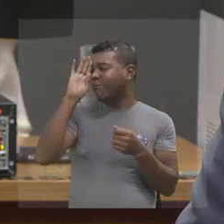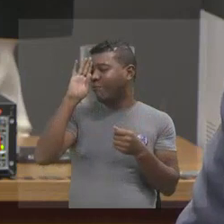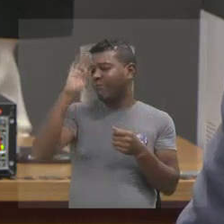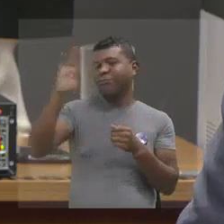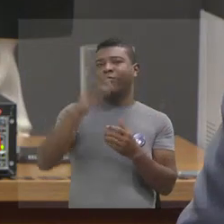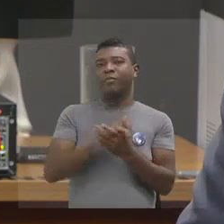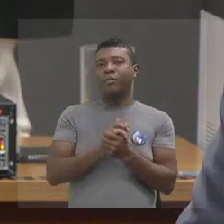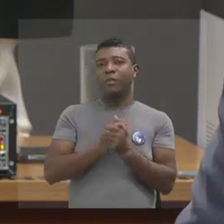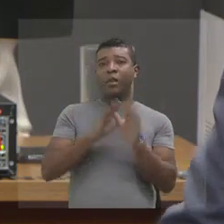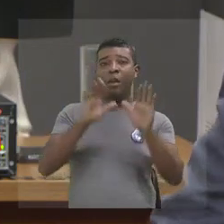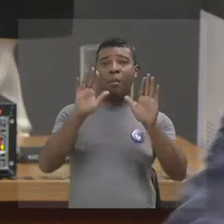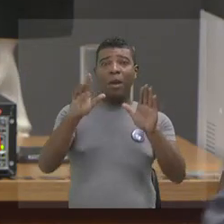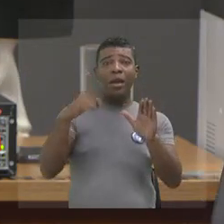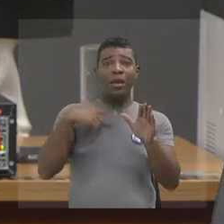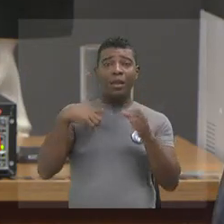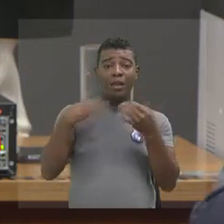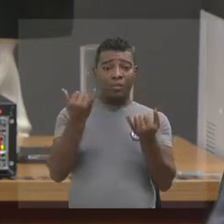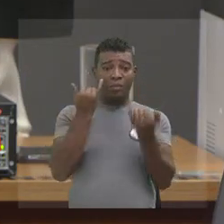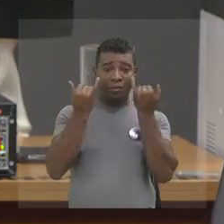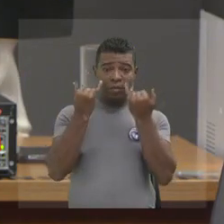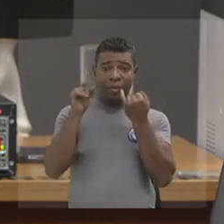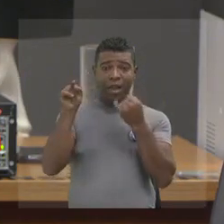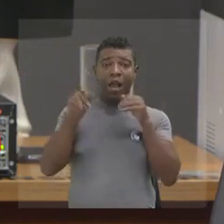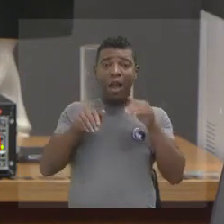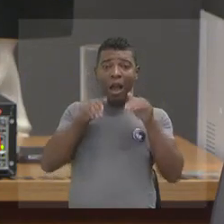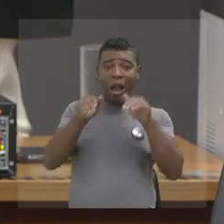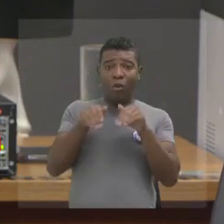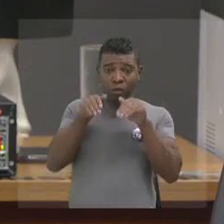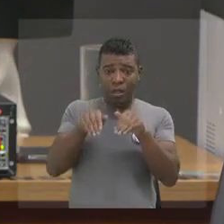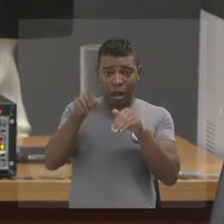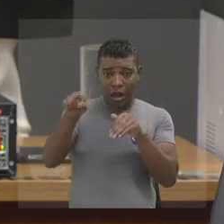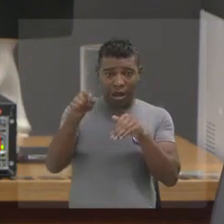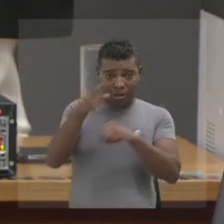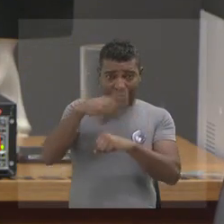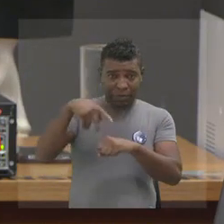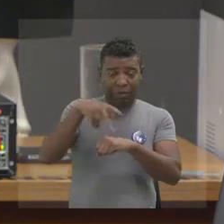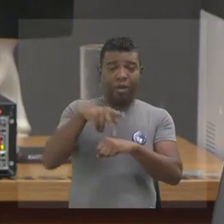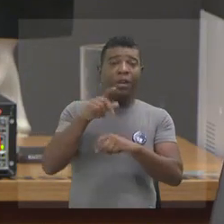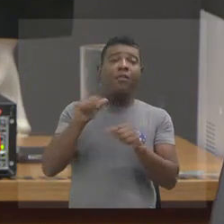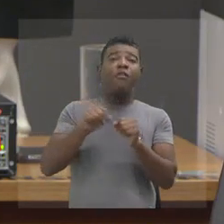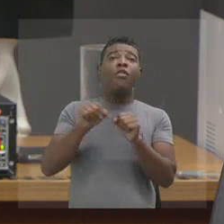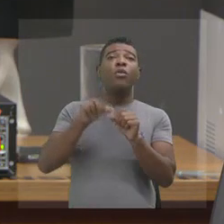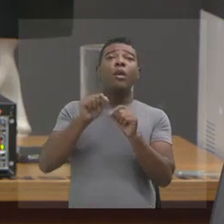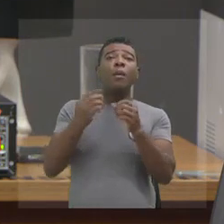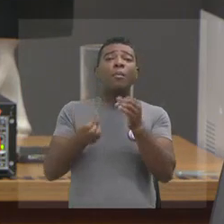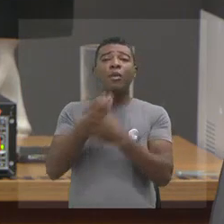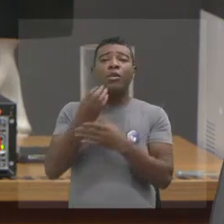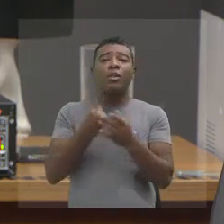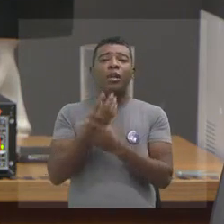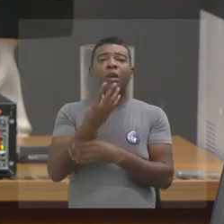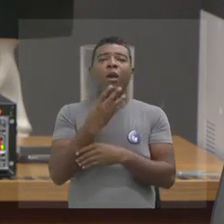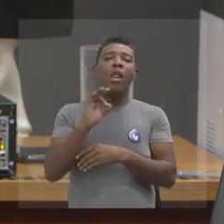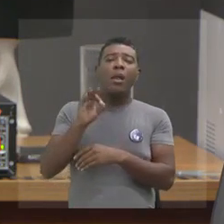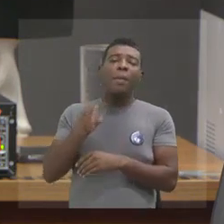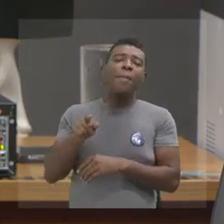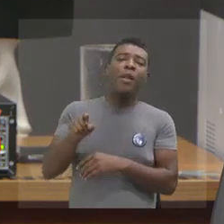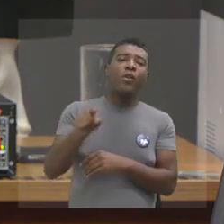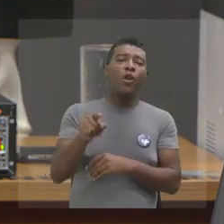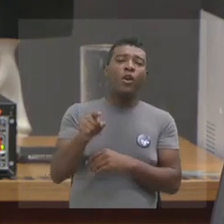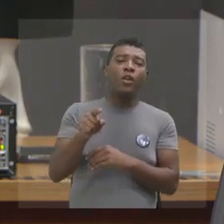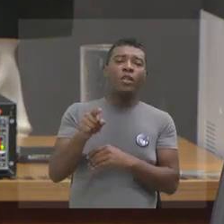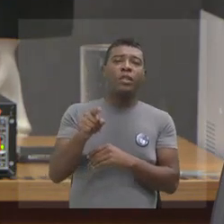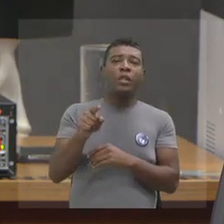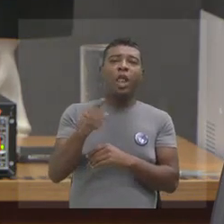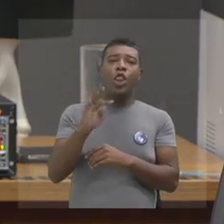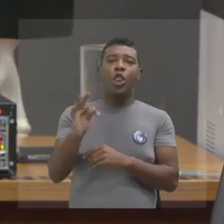dados Austrália em 2007 produzia 40 milhões de toneladas hoje está